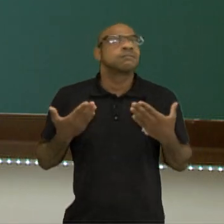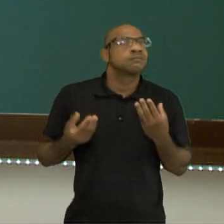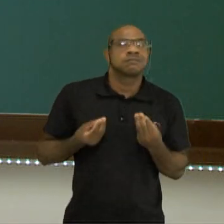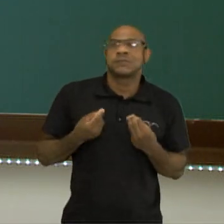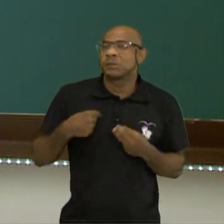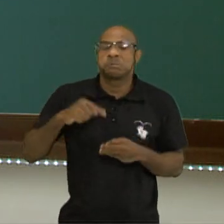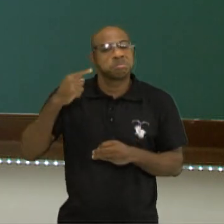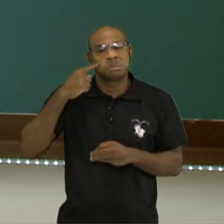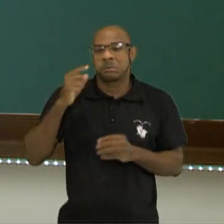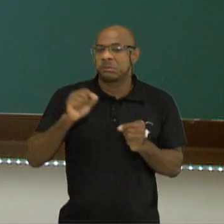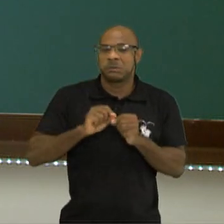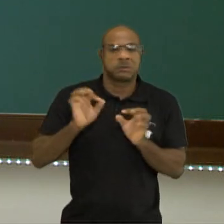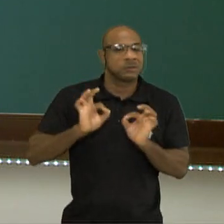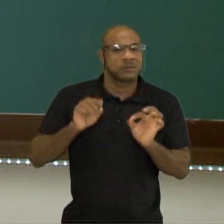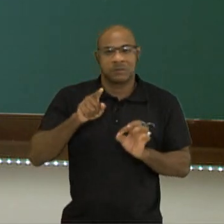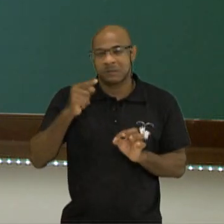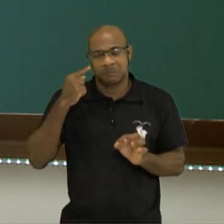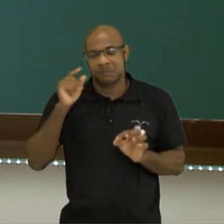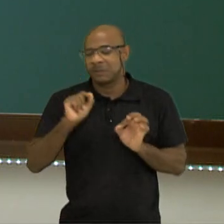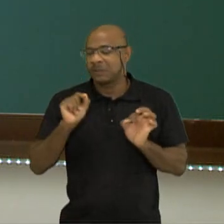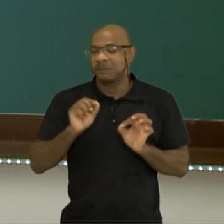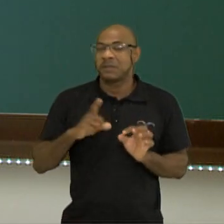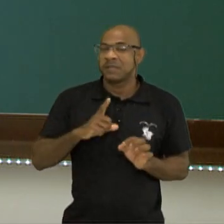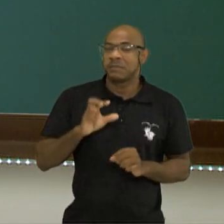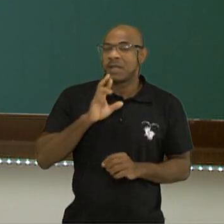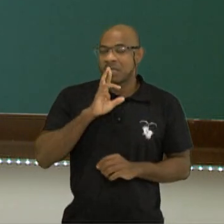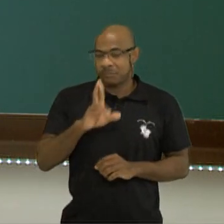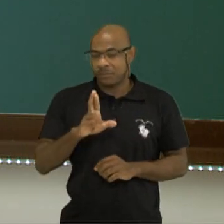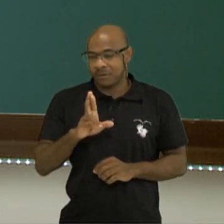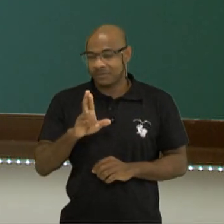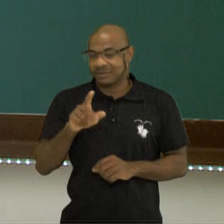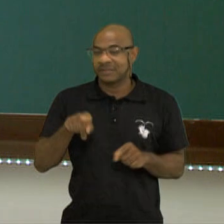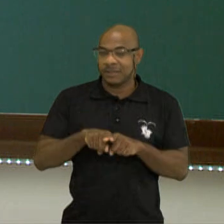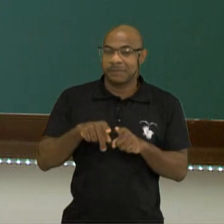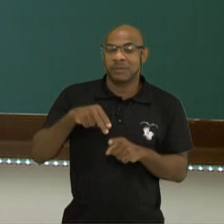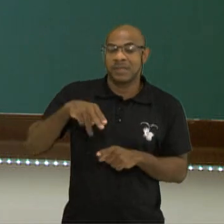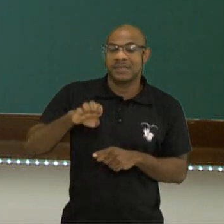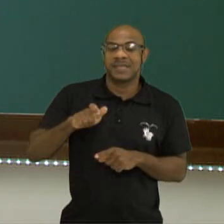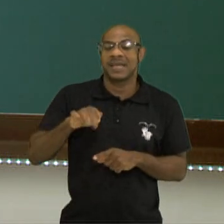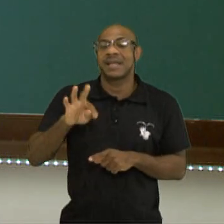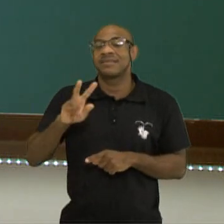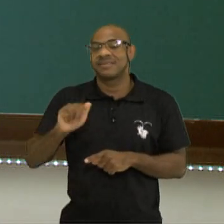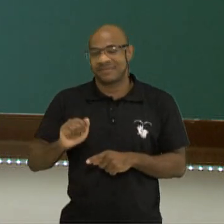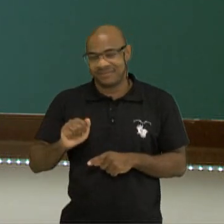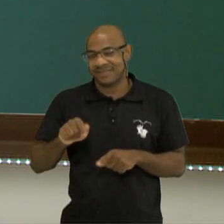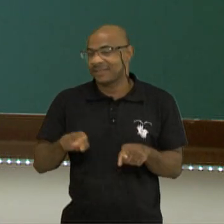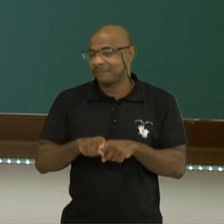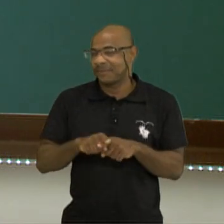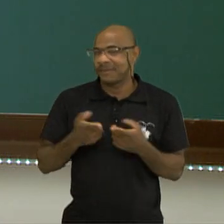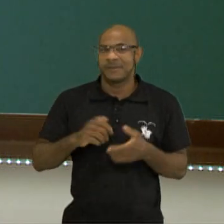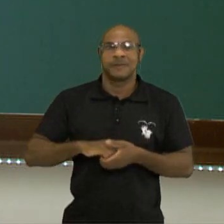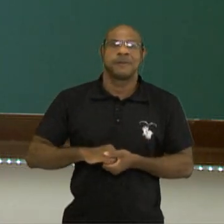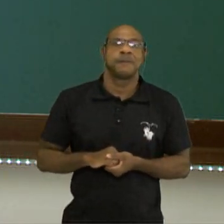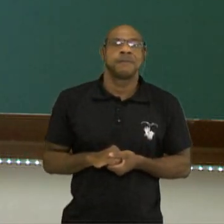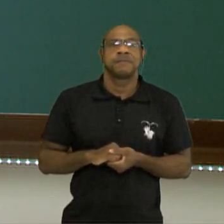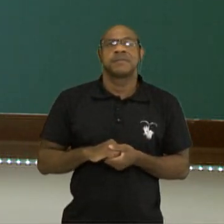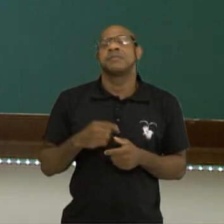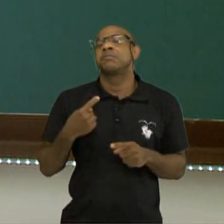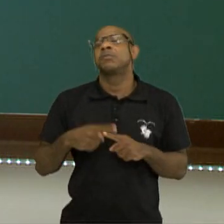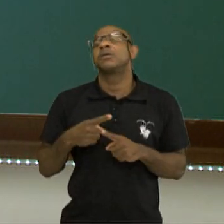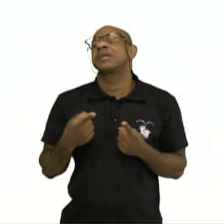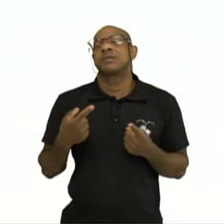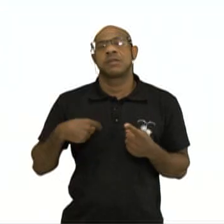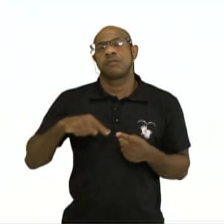fazer, para a gente poder ter respostas negativas, além de respostas afirmativas. Isso porque a gente vai